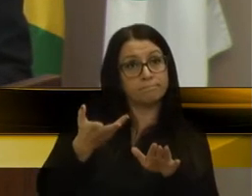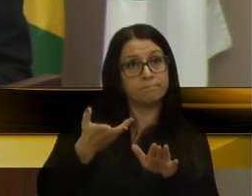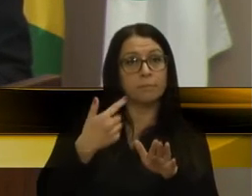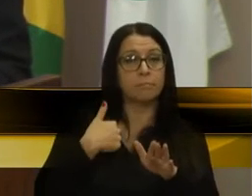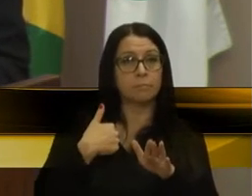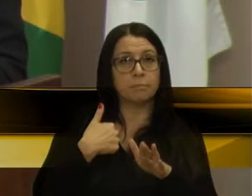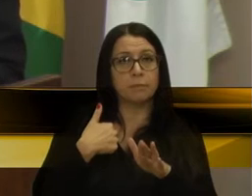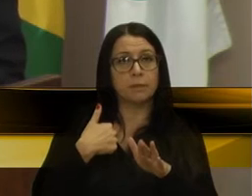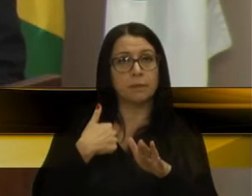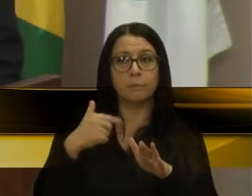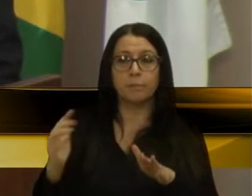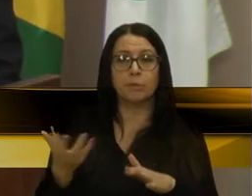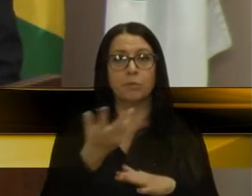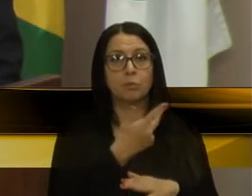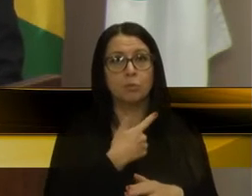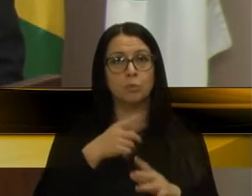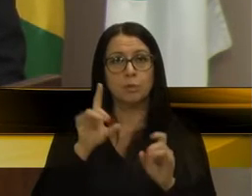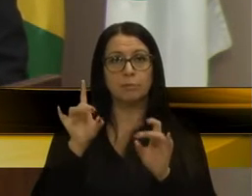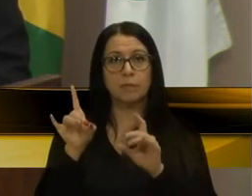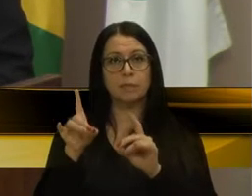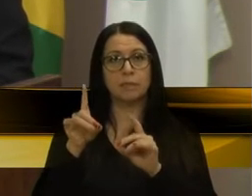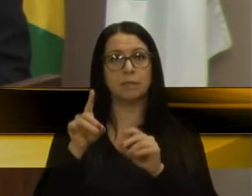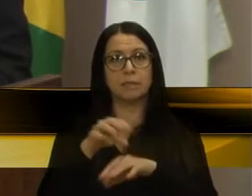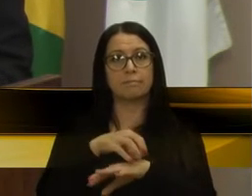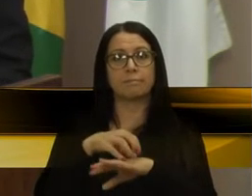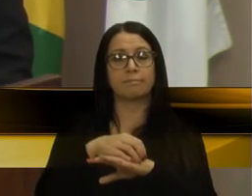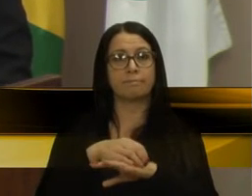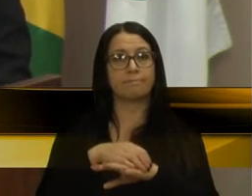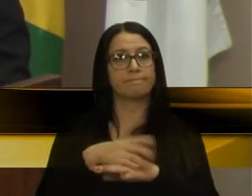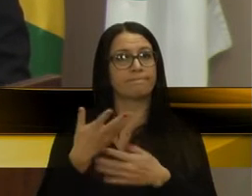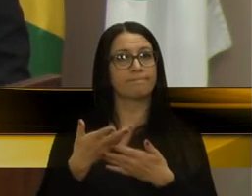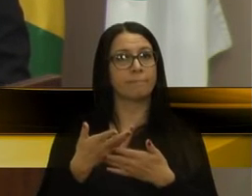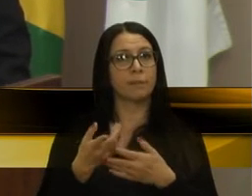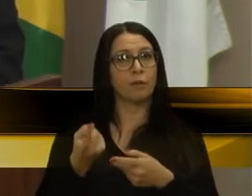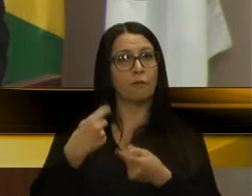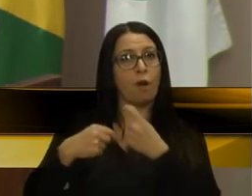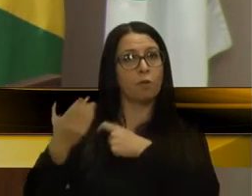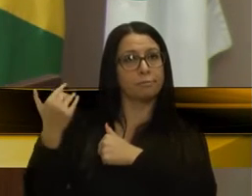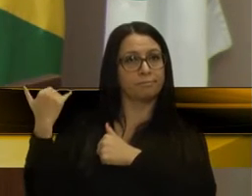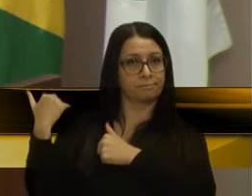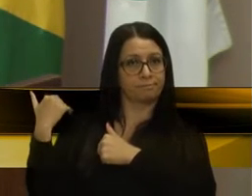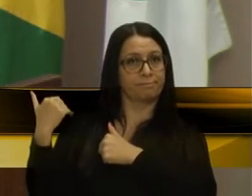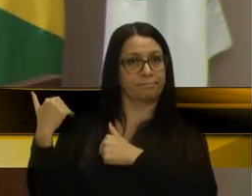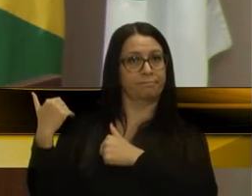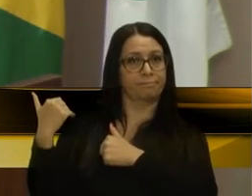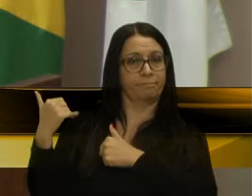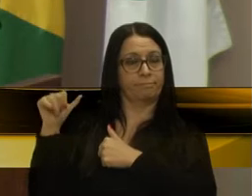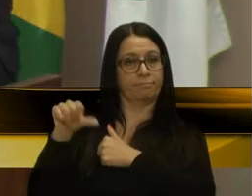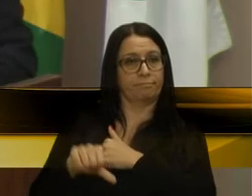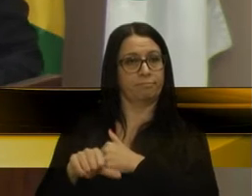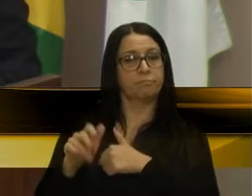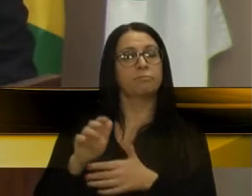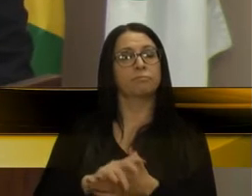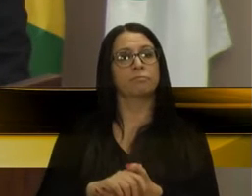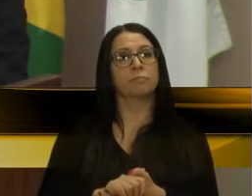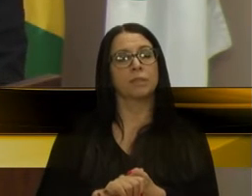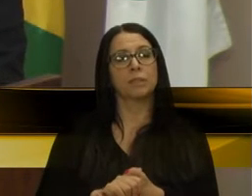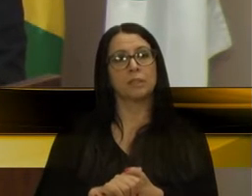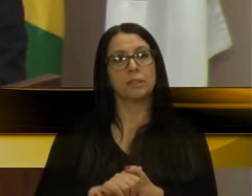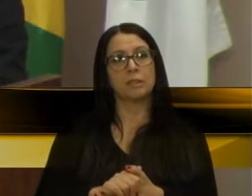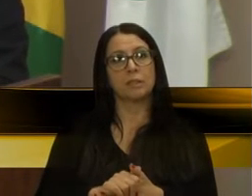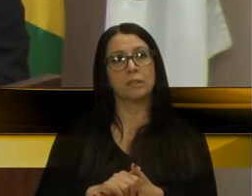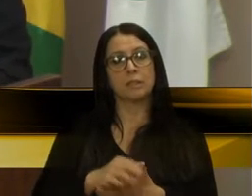mim e para todos os especialistas na área do trânsito, é um tremendo retrocesso. Tremendo retrocesso. Veja